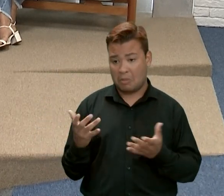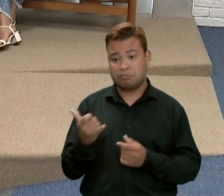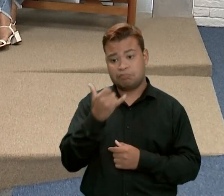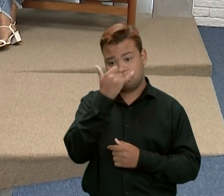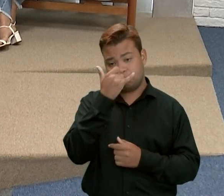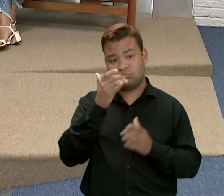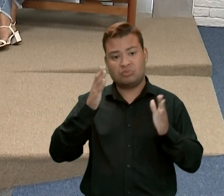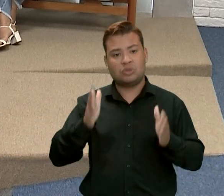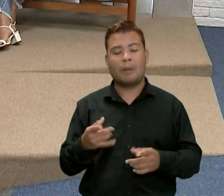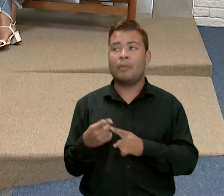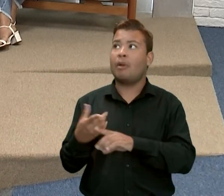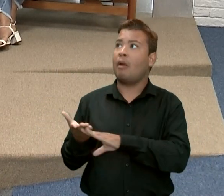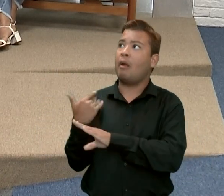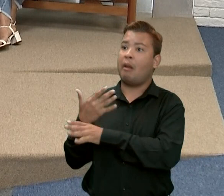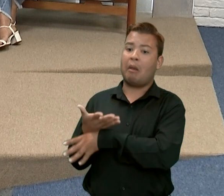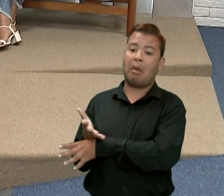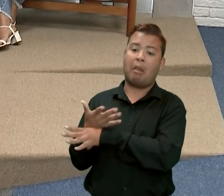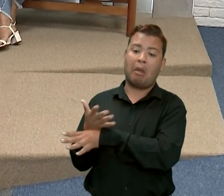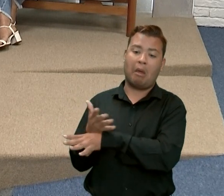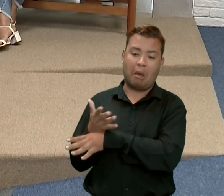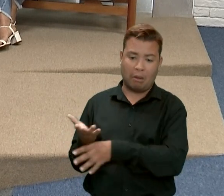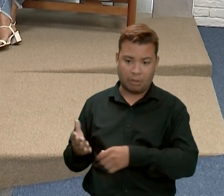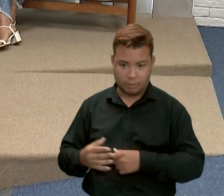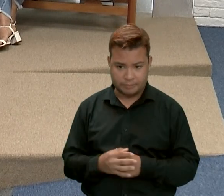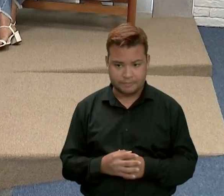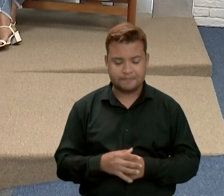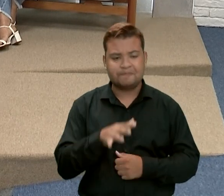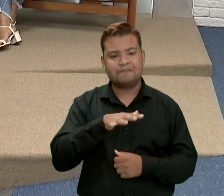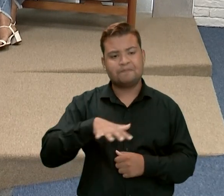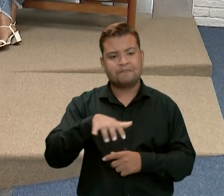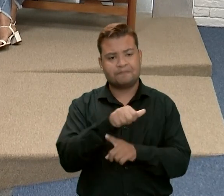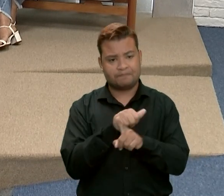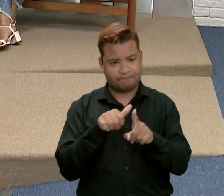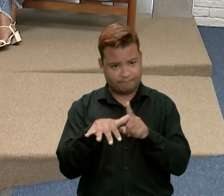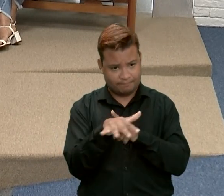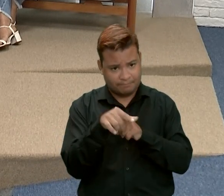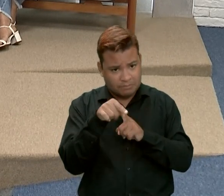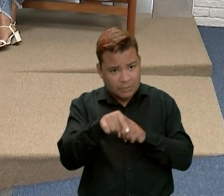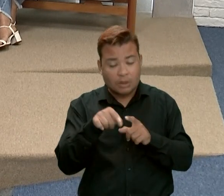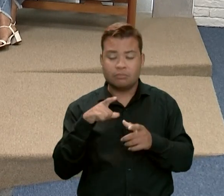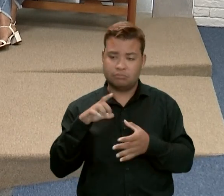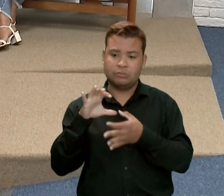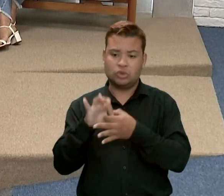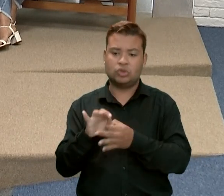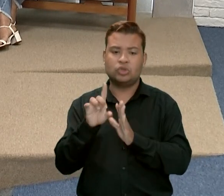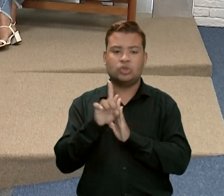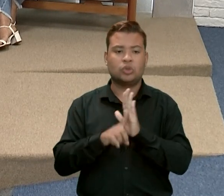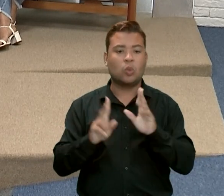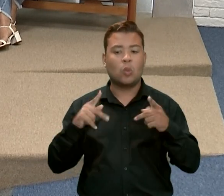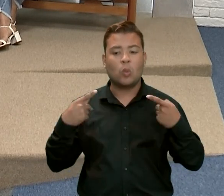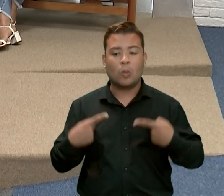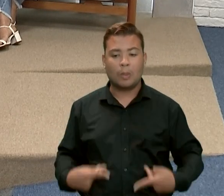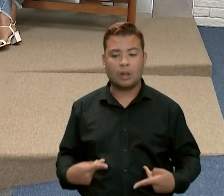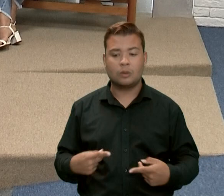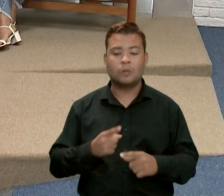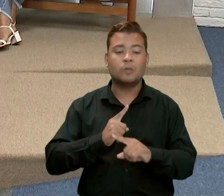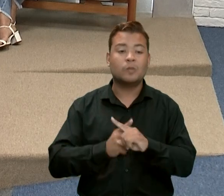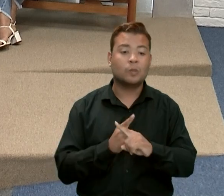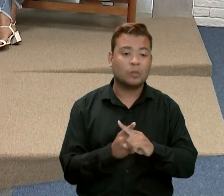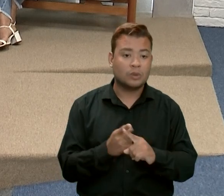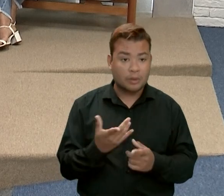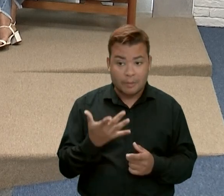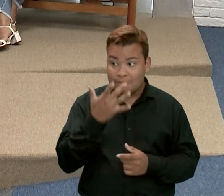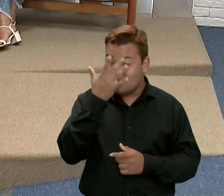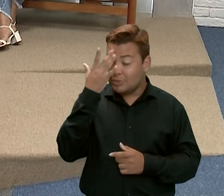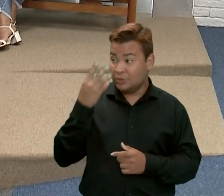por essa negligência. Então, a questão ambiental, em última instância, é uma questão que envolve direitos humanos, porque é a vida de